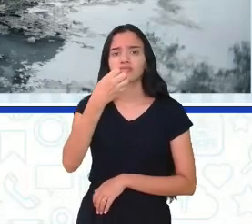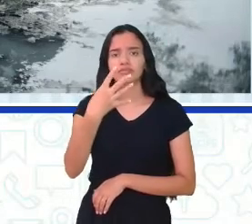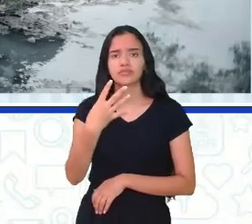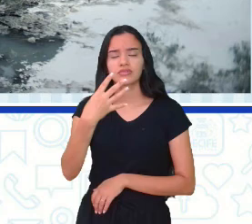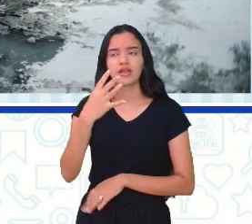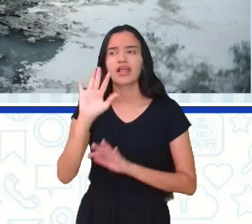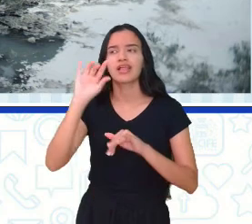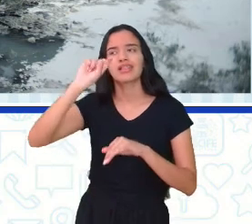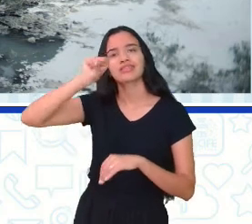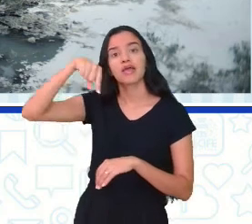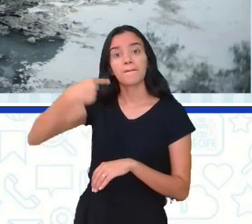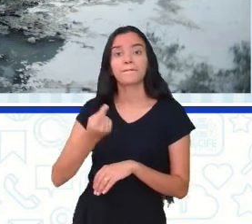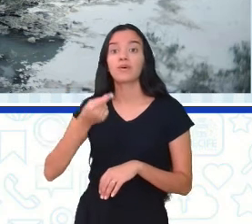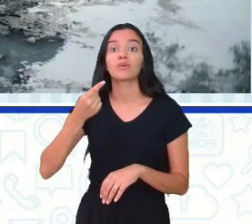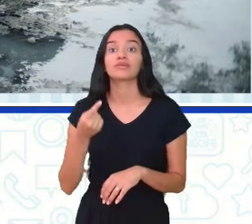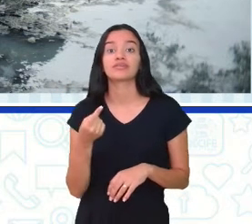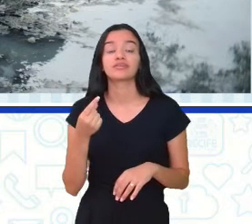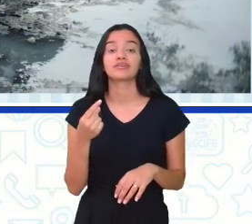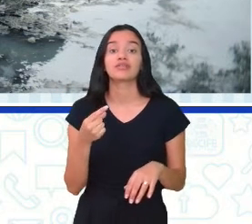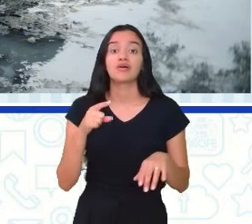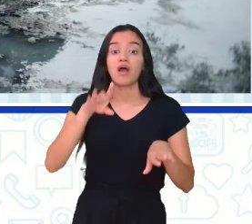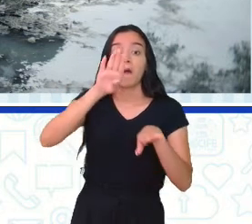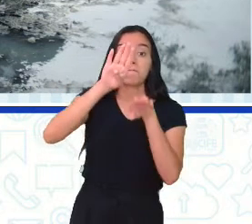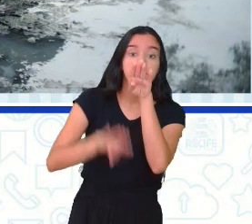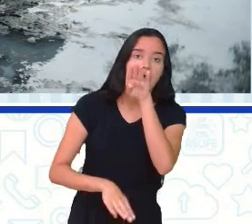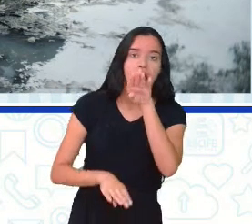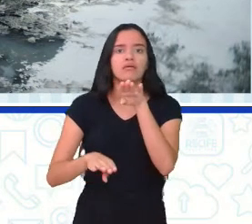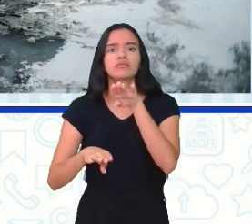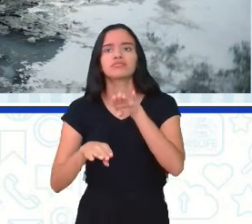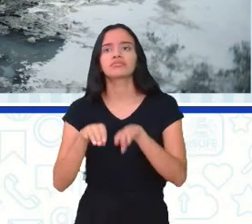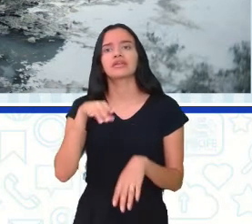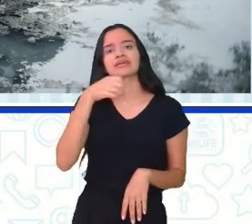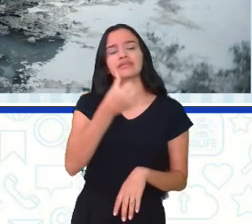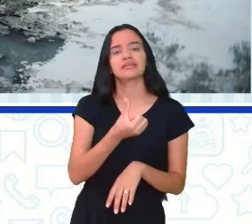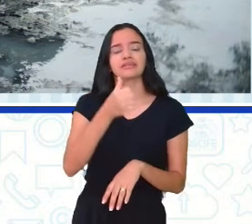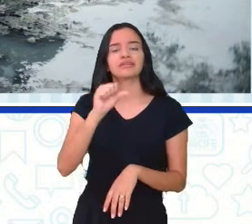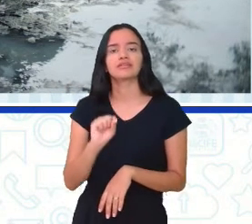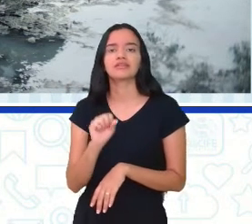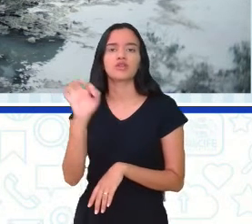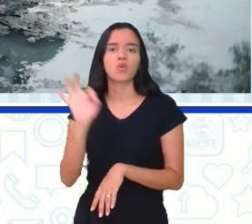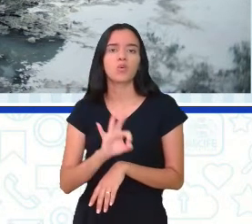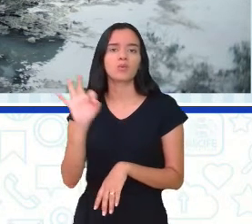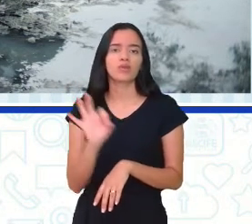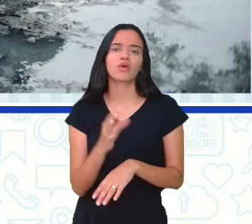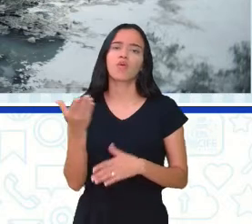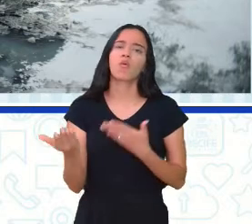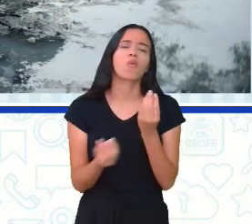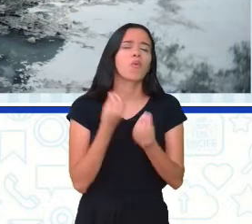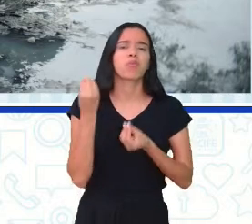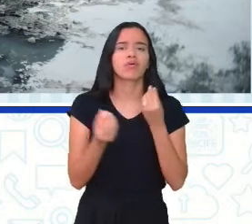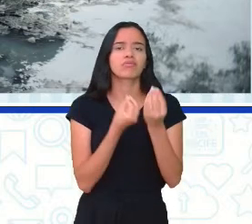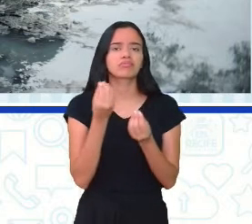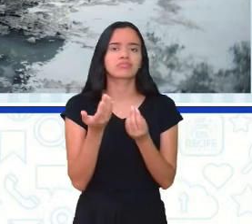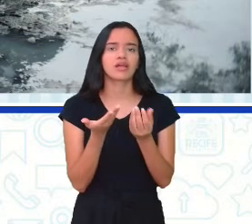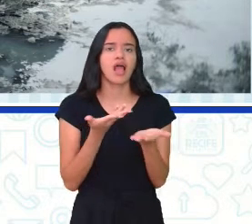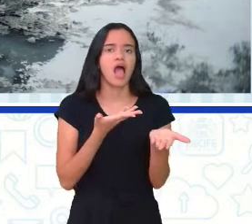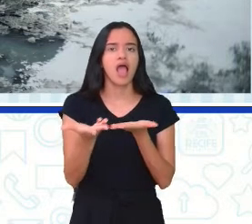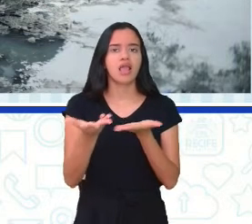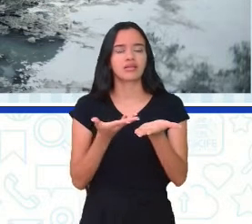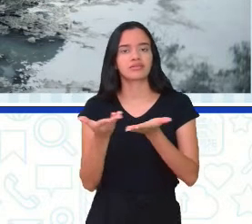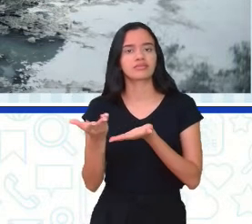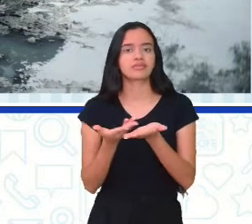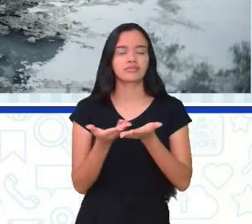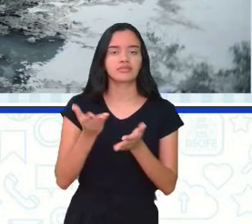cai para 68, né? Como é que a gente pode fazer essa relação aí entre esses dados